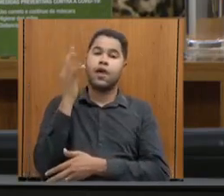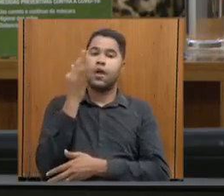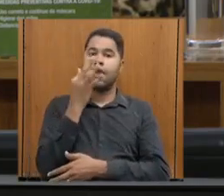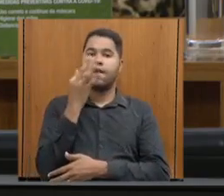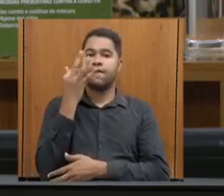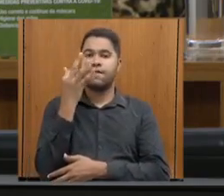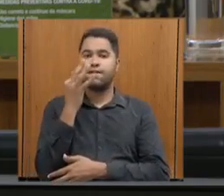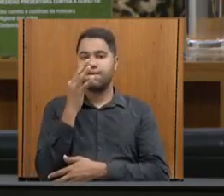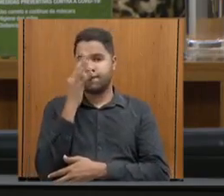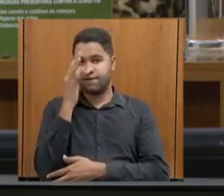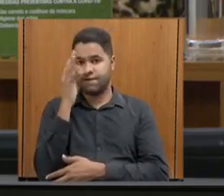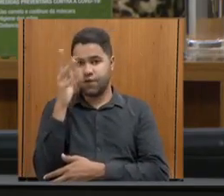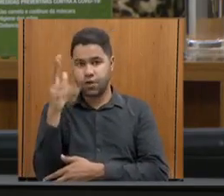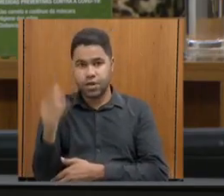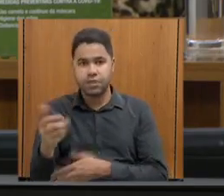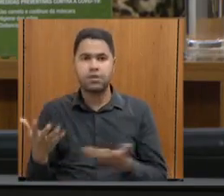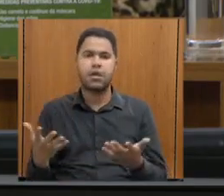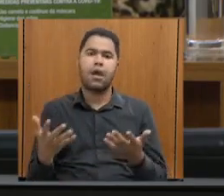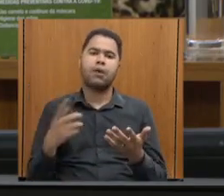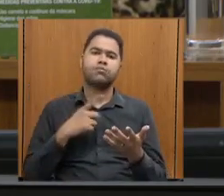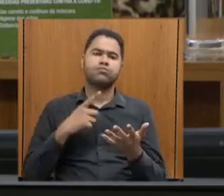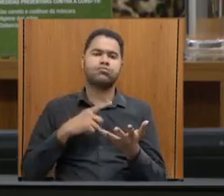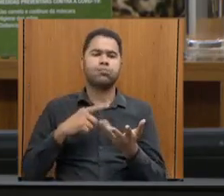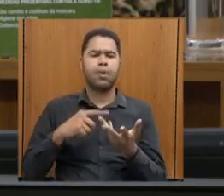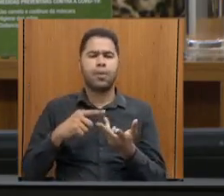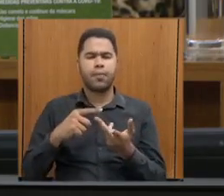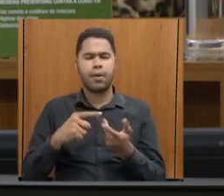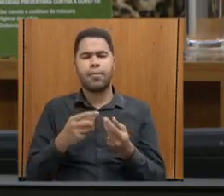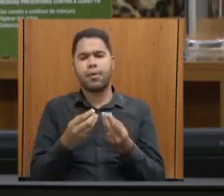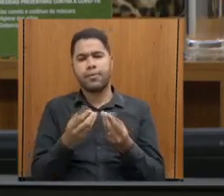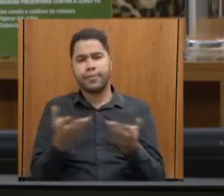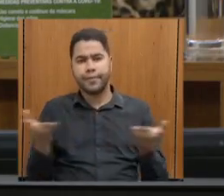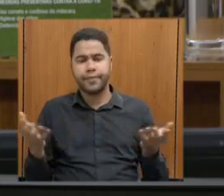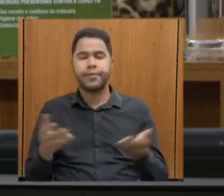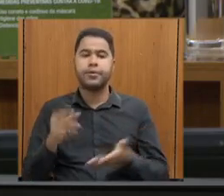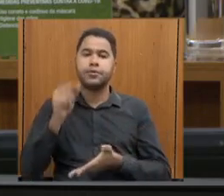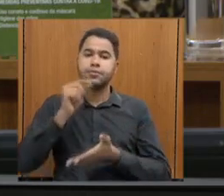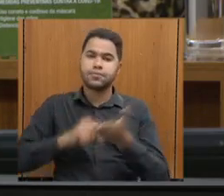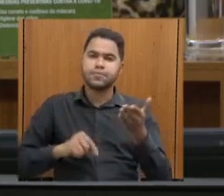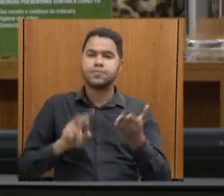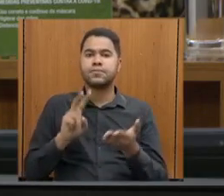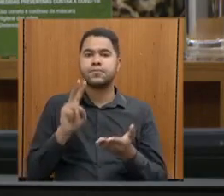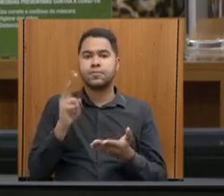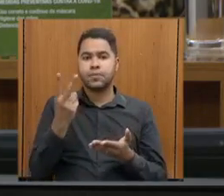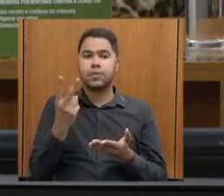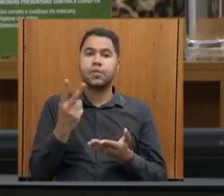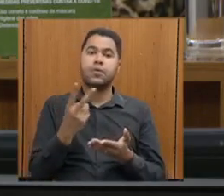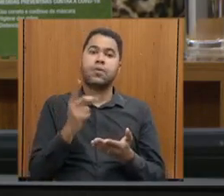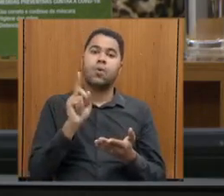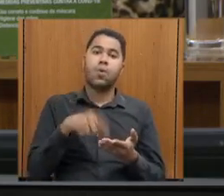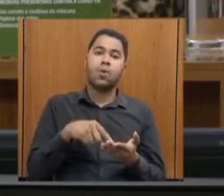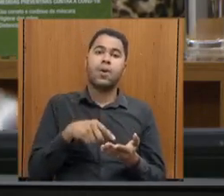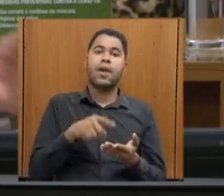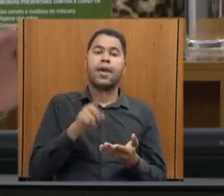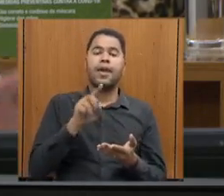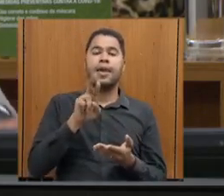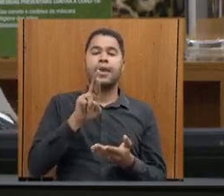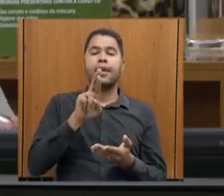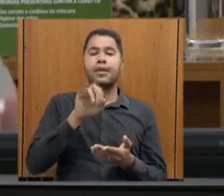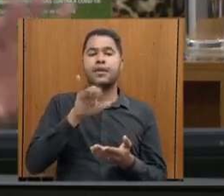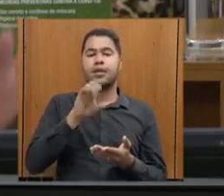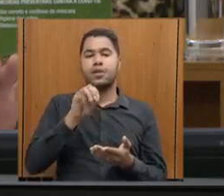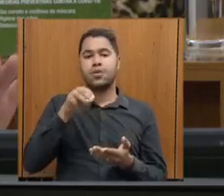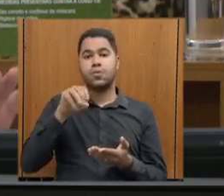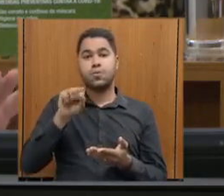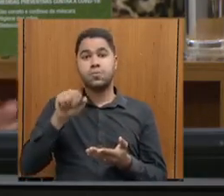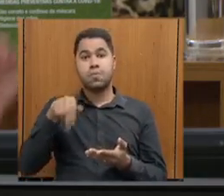né foram entregues diagnósticos territoriais dos Municípios assinatura de dois as etesco Rio Manso em Capim Branco e se eu